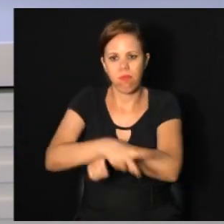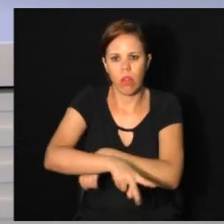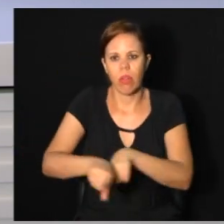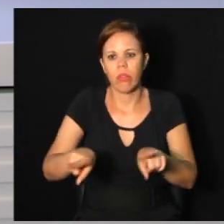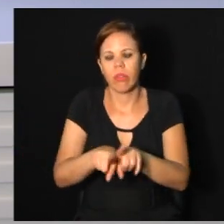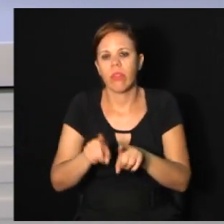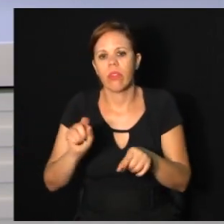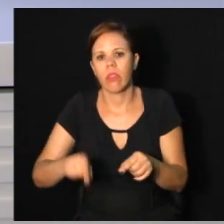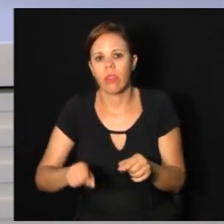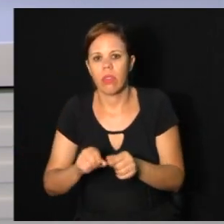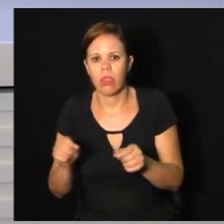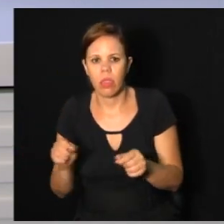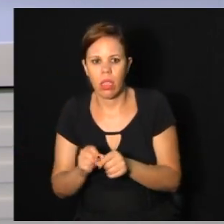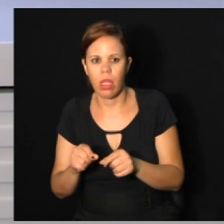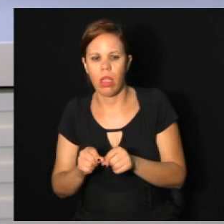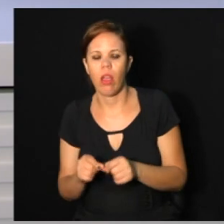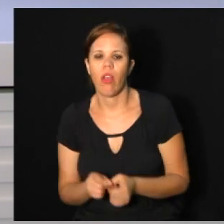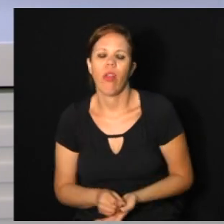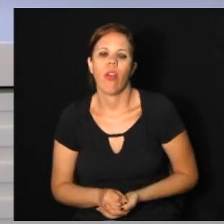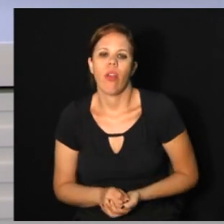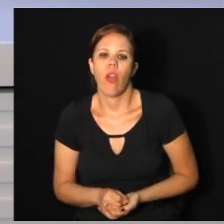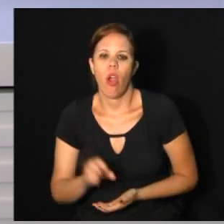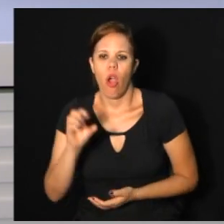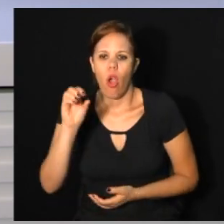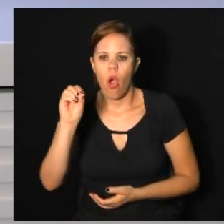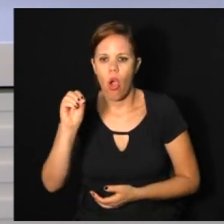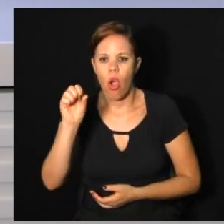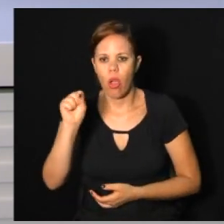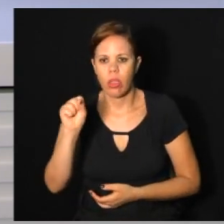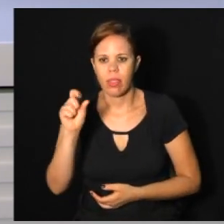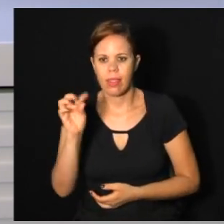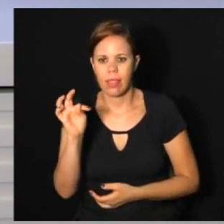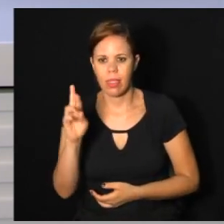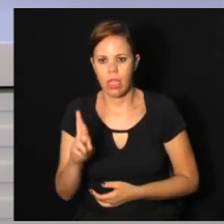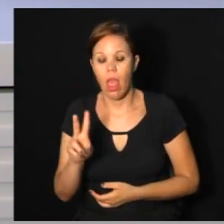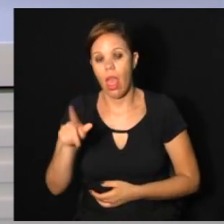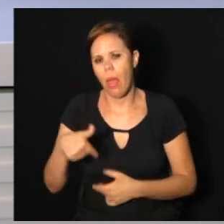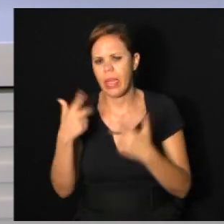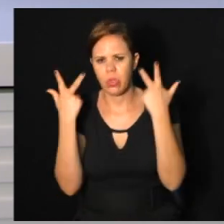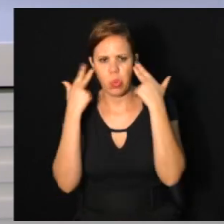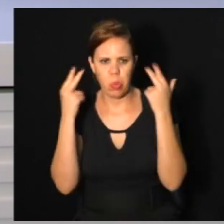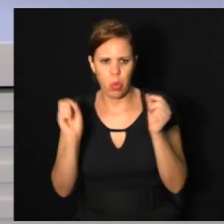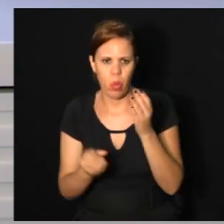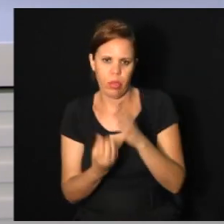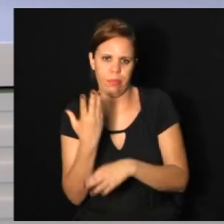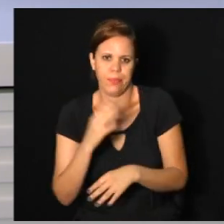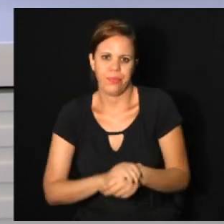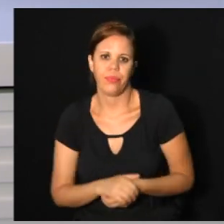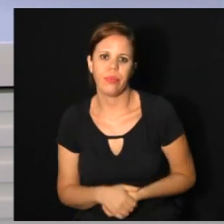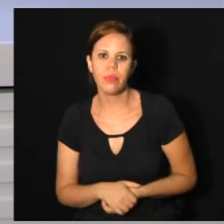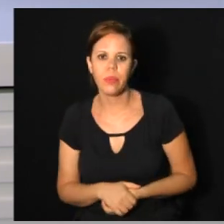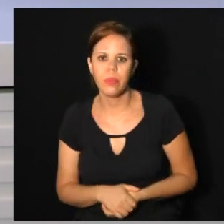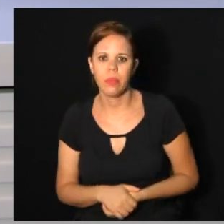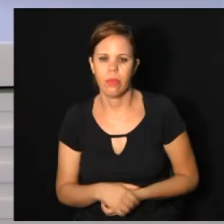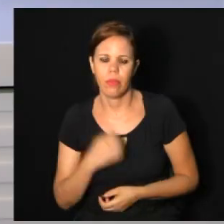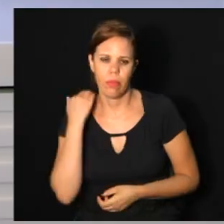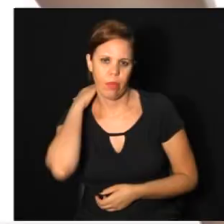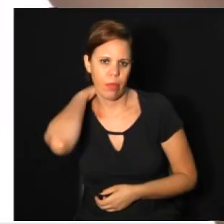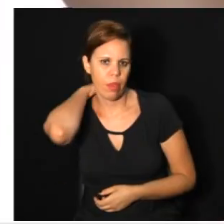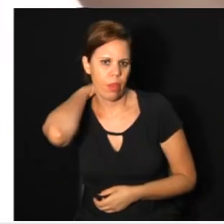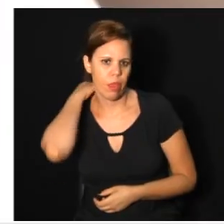existe também o herpes zoster, são os mais comuns, né, os tipos de herpes. O herpes zoster,